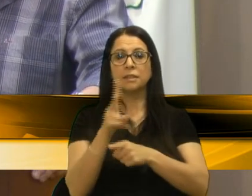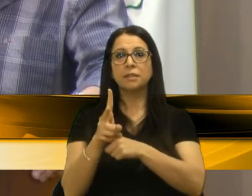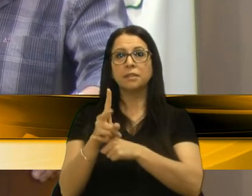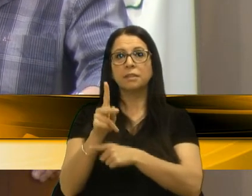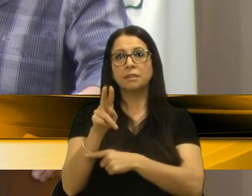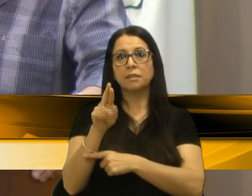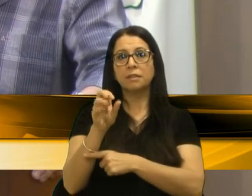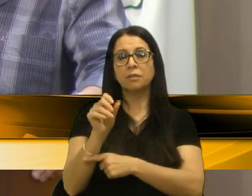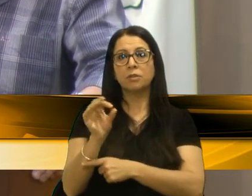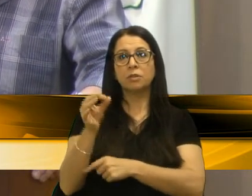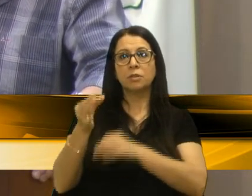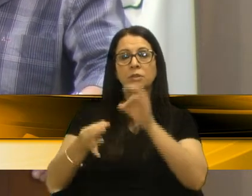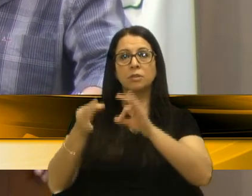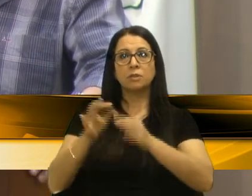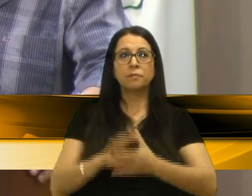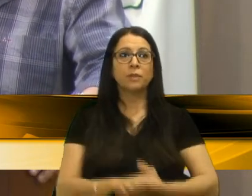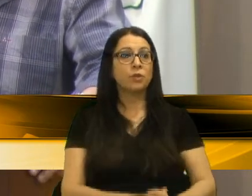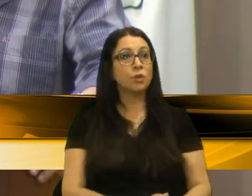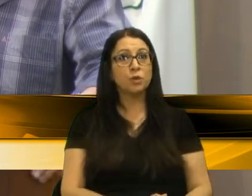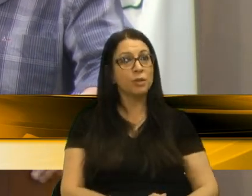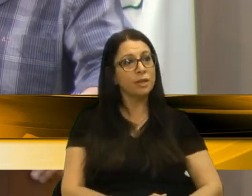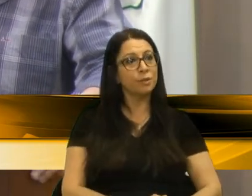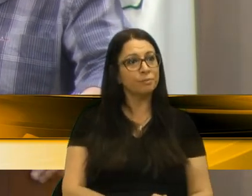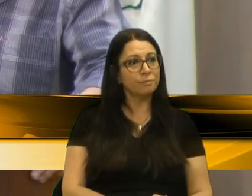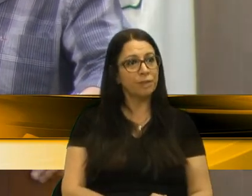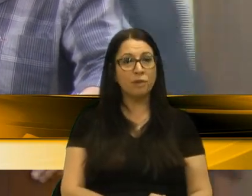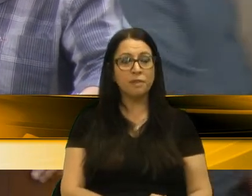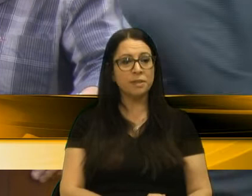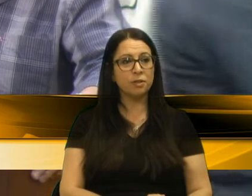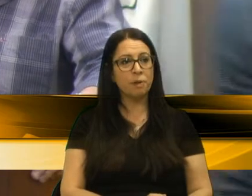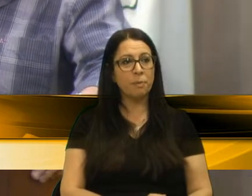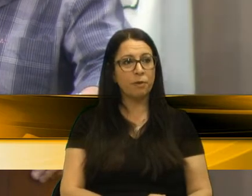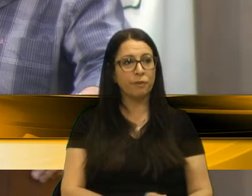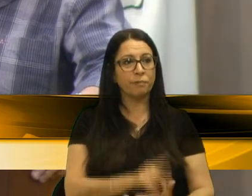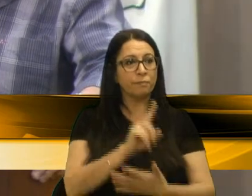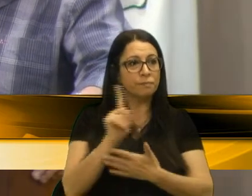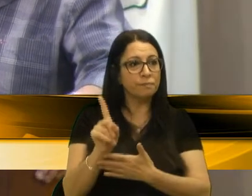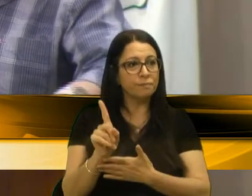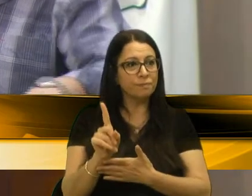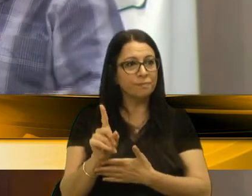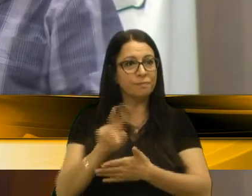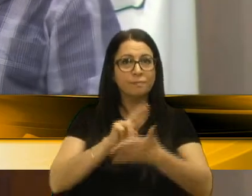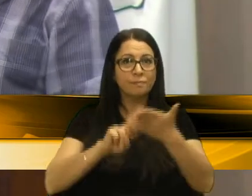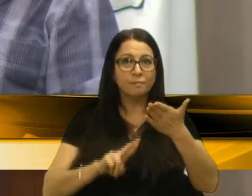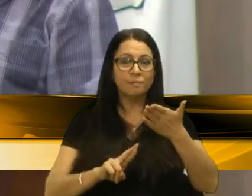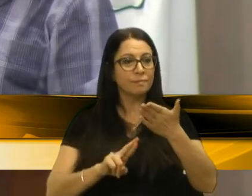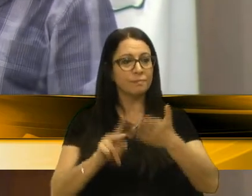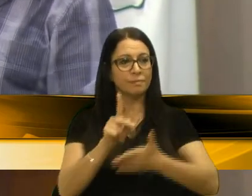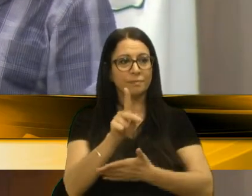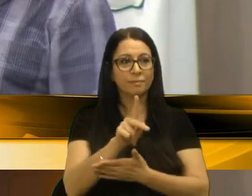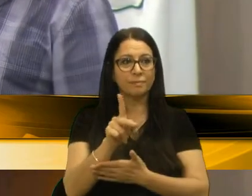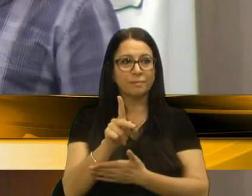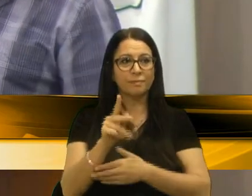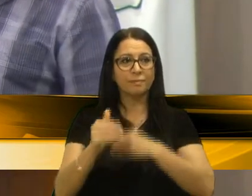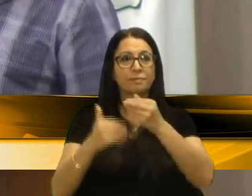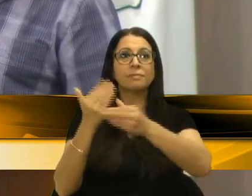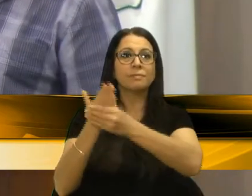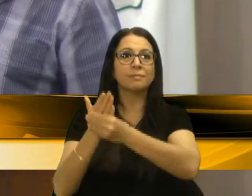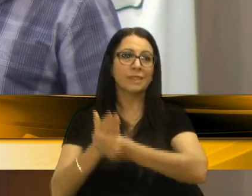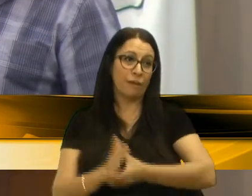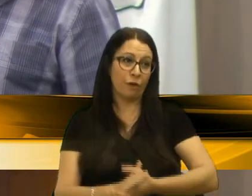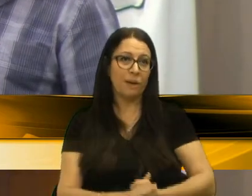jurídico, estivemos falando com o doutor Vilarinho, que é o relator do processo dessa ação direta